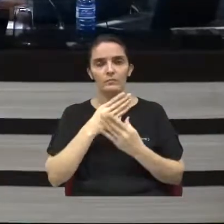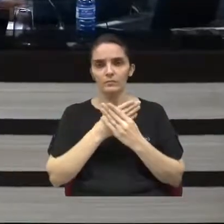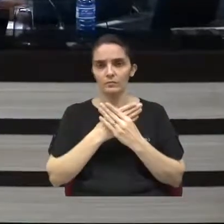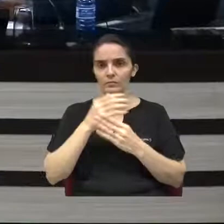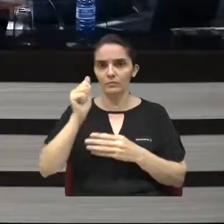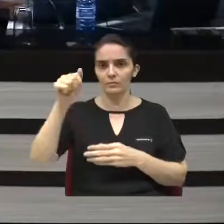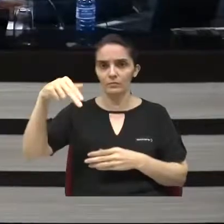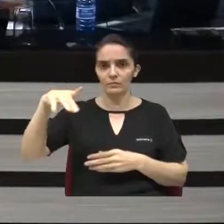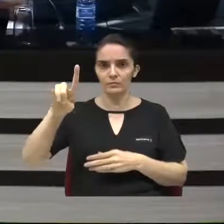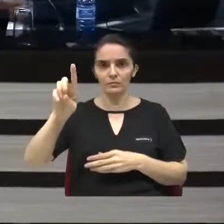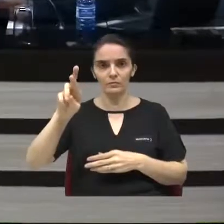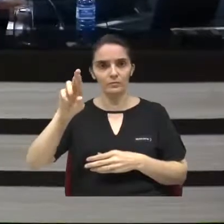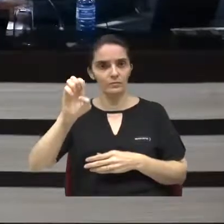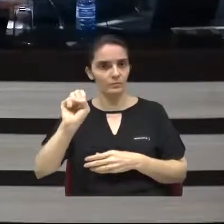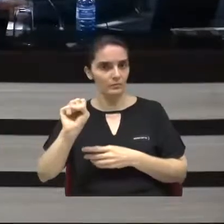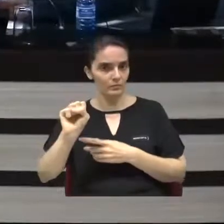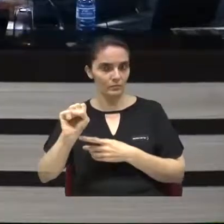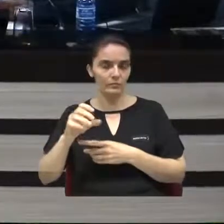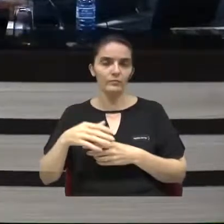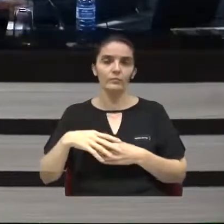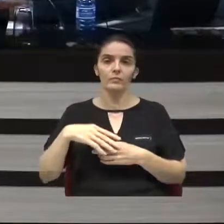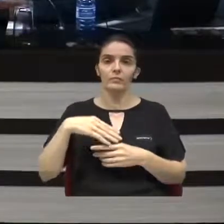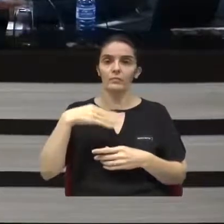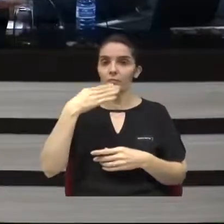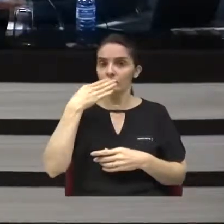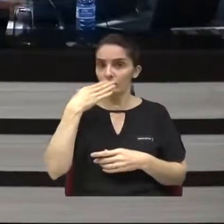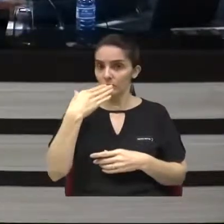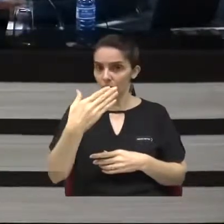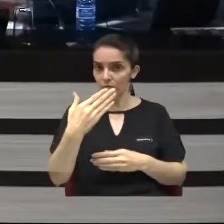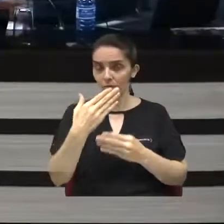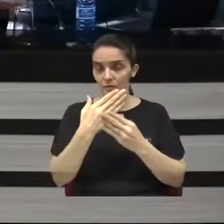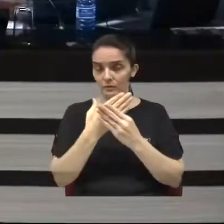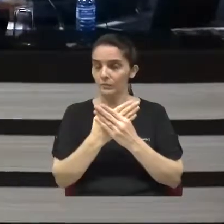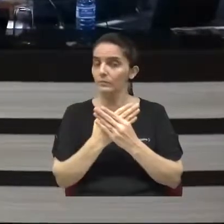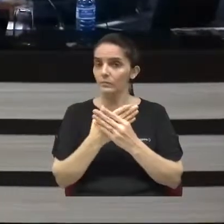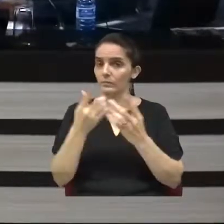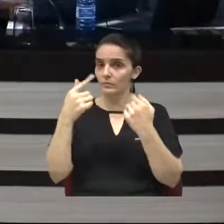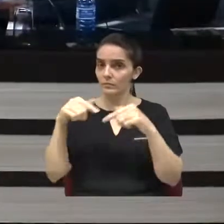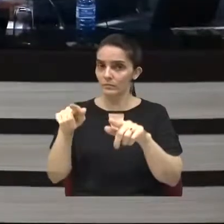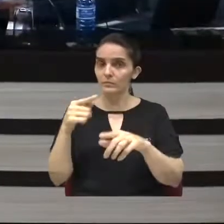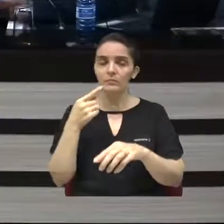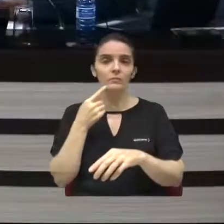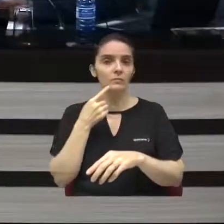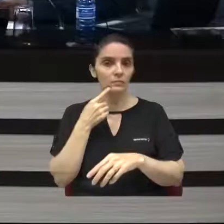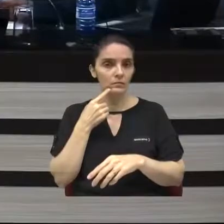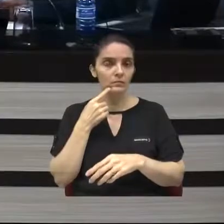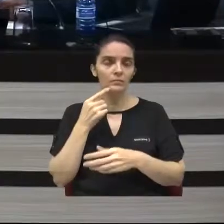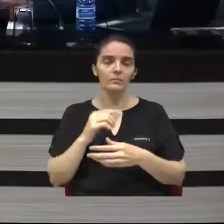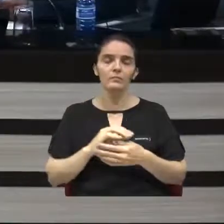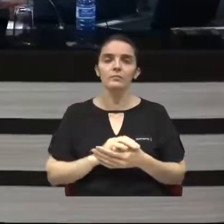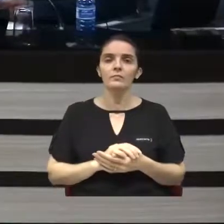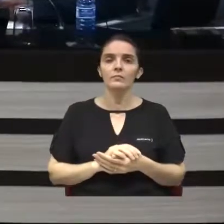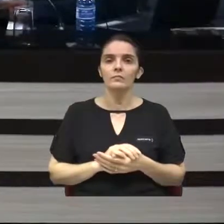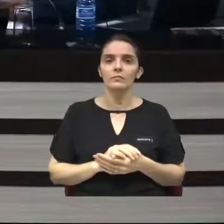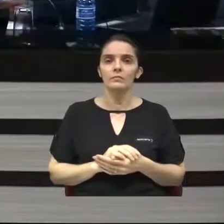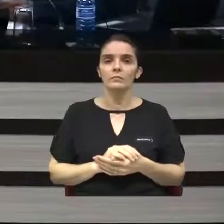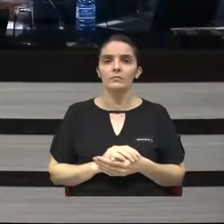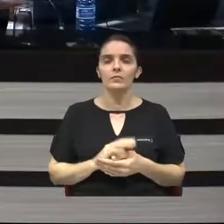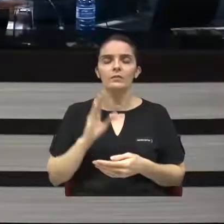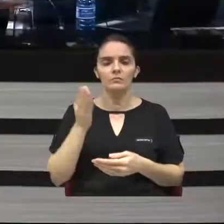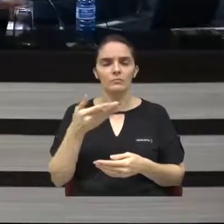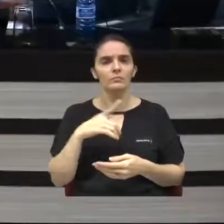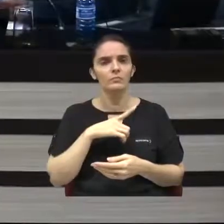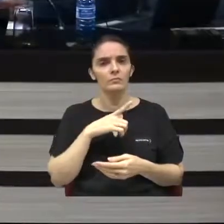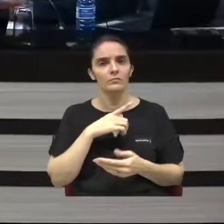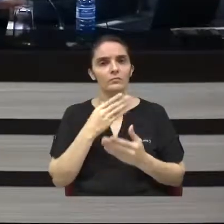André Rodrigues Heleno, que pede instalação de comissão processante contra o vereador Cleiton Aparecido da Silva, que tramita nessa